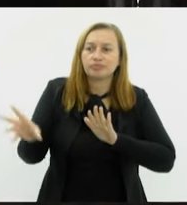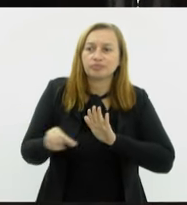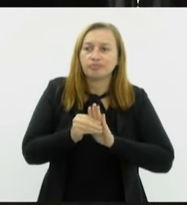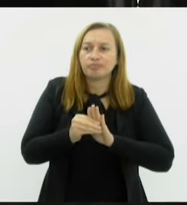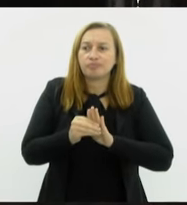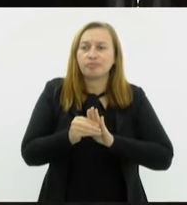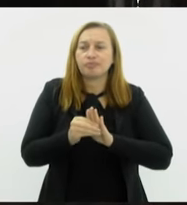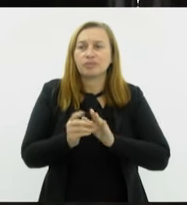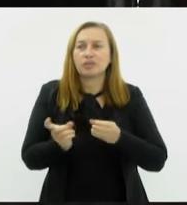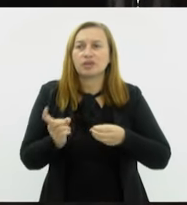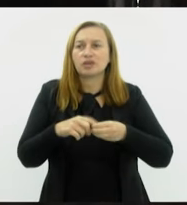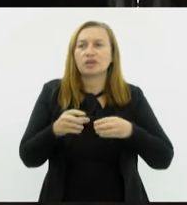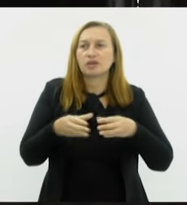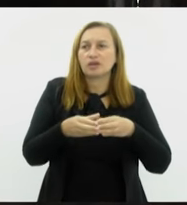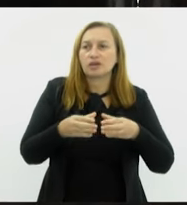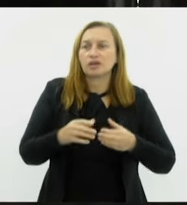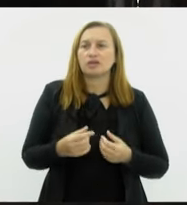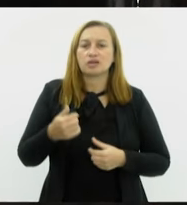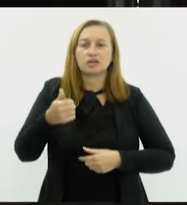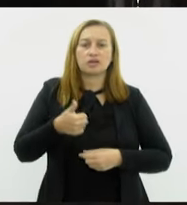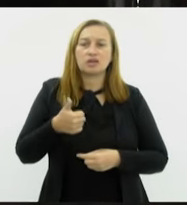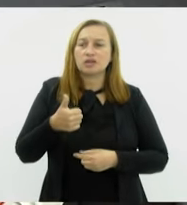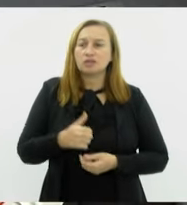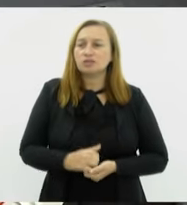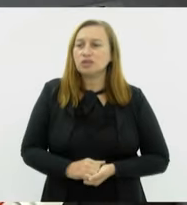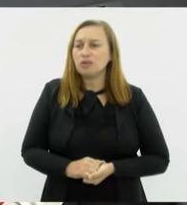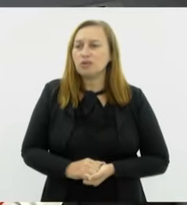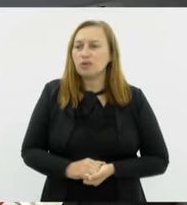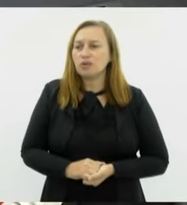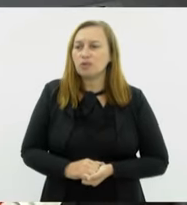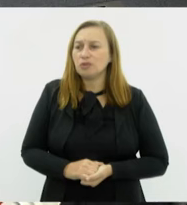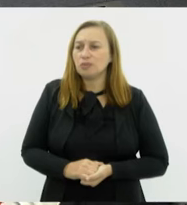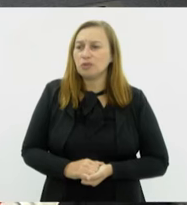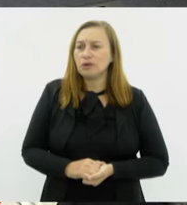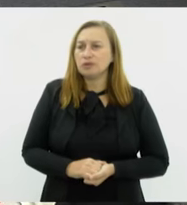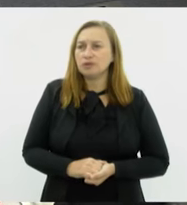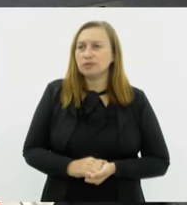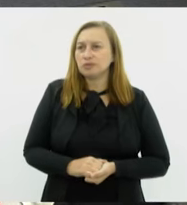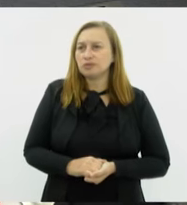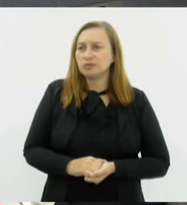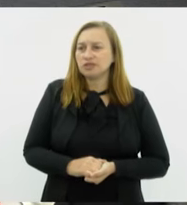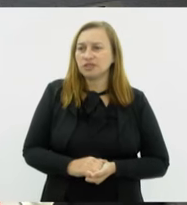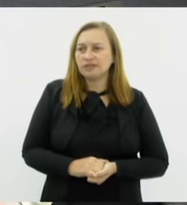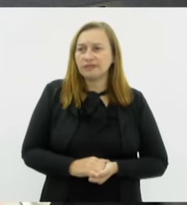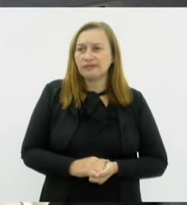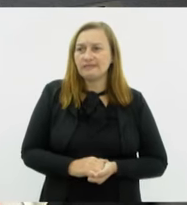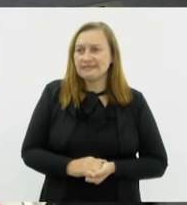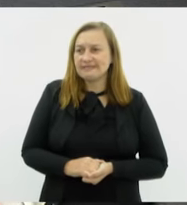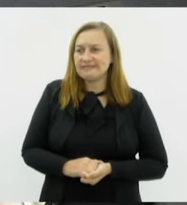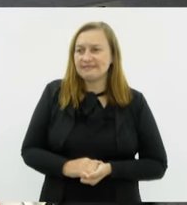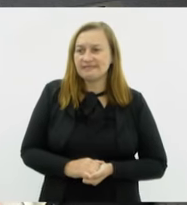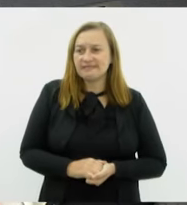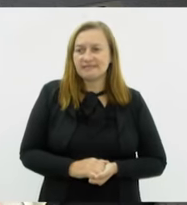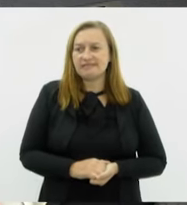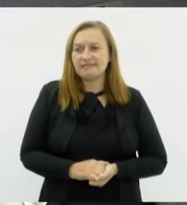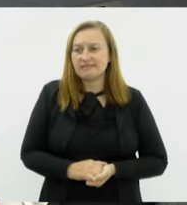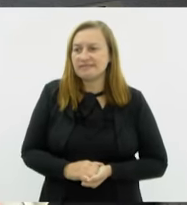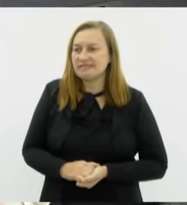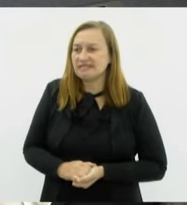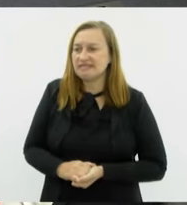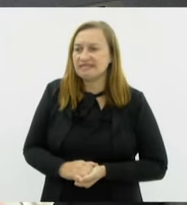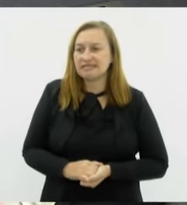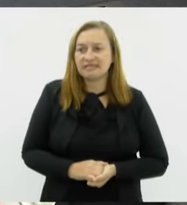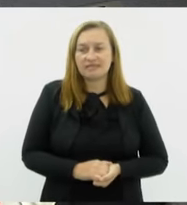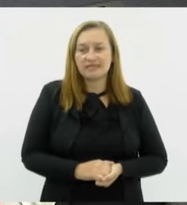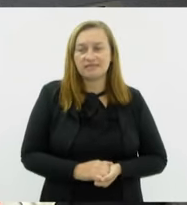comissões. Anuncio em tramitação ordinária. Senhor presidente, só me perdoe, eu estava falando sobre PVA,